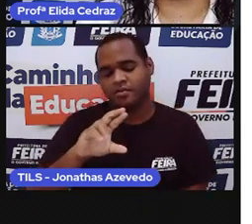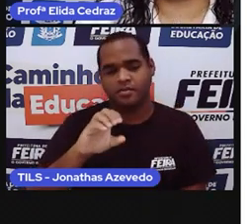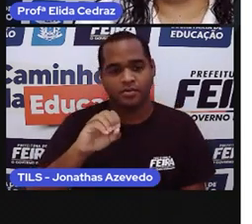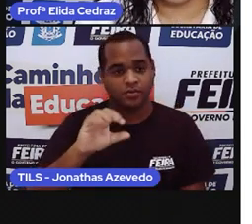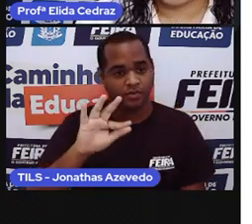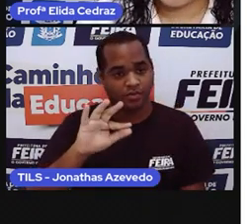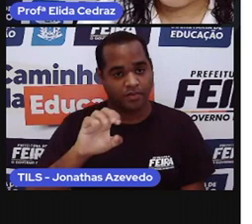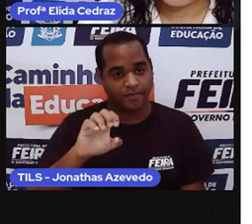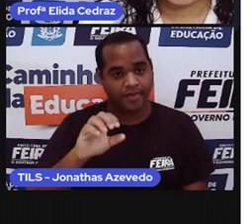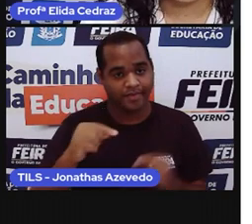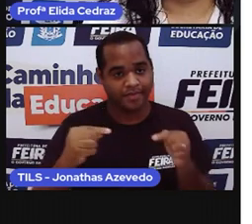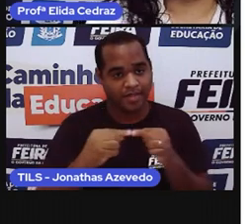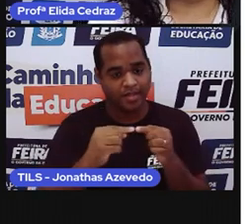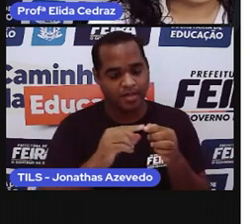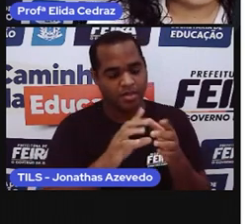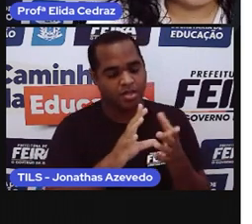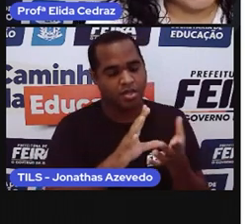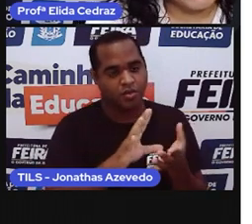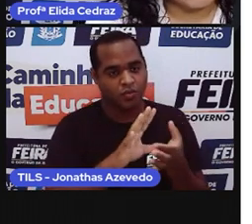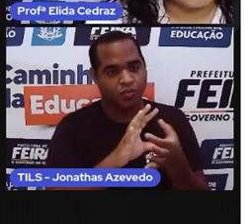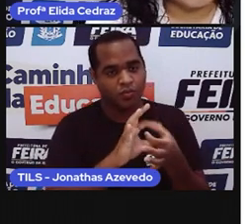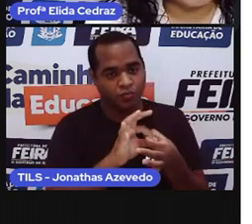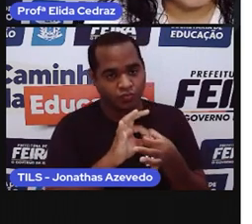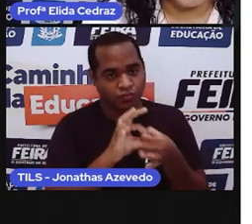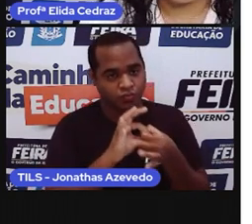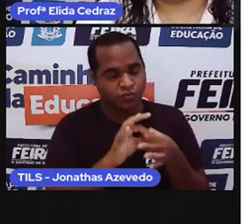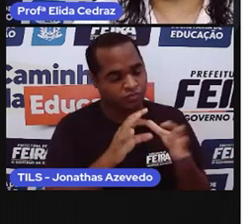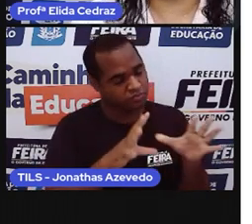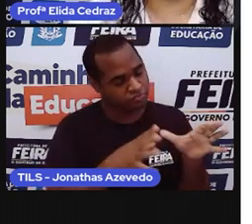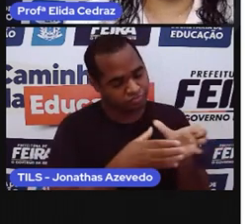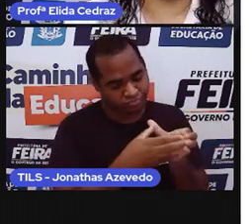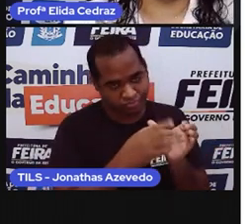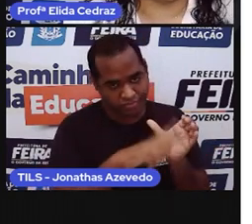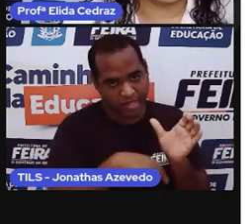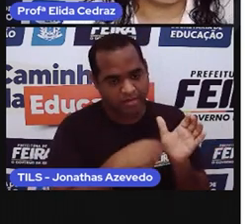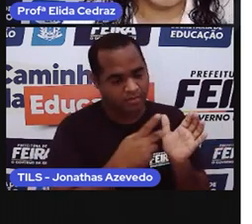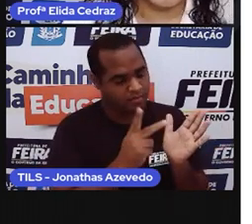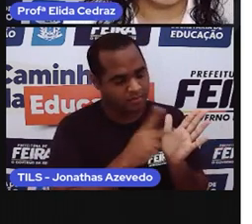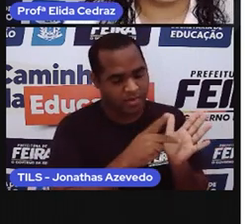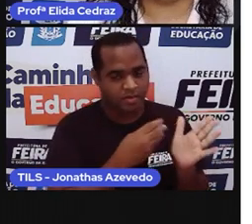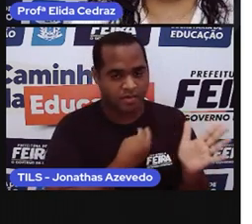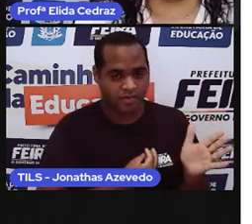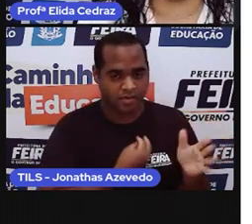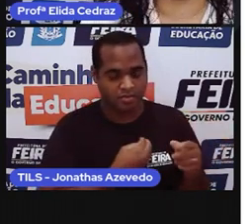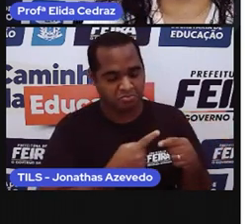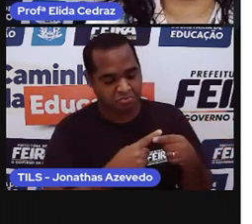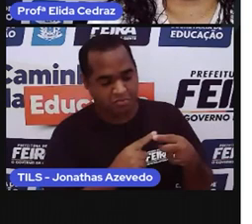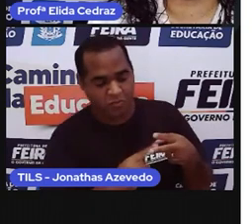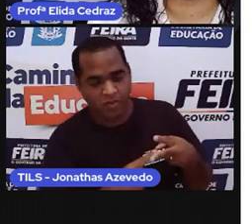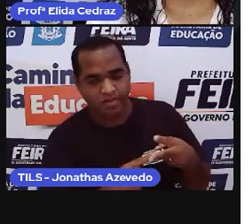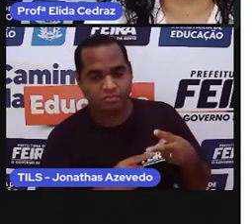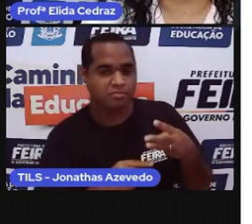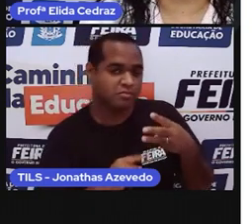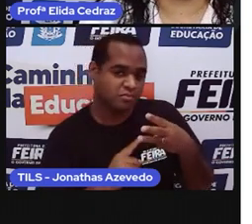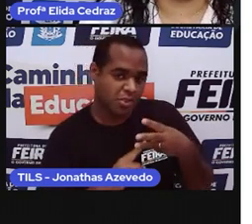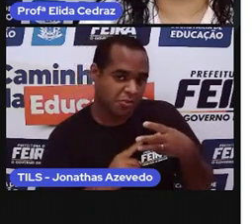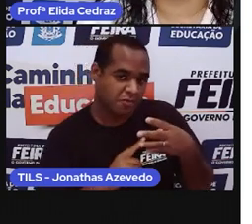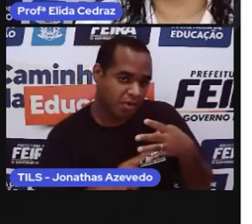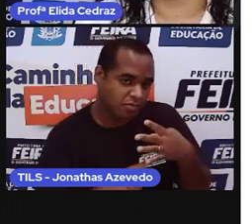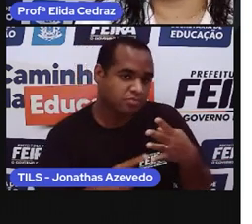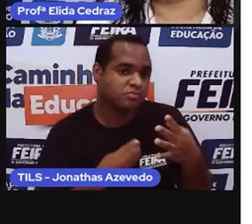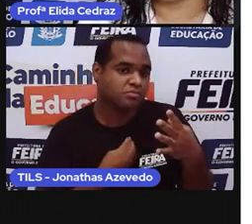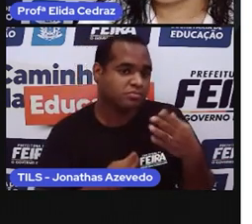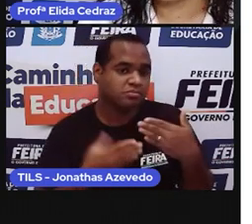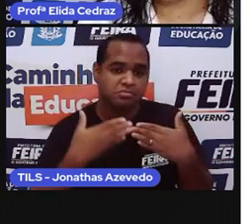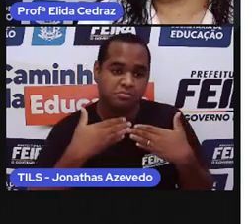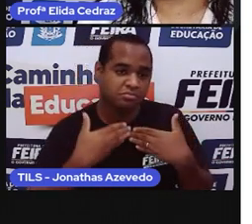o conjunto de versos. Podem ser dois versos, três versos, quatro,